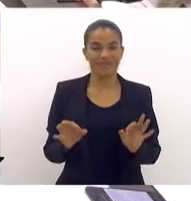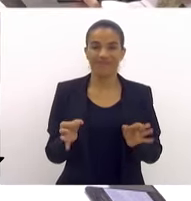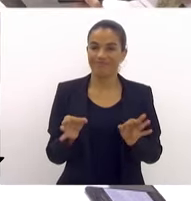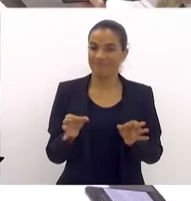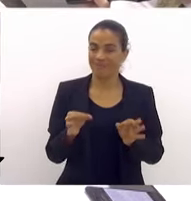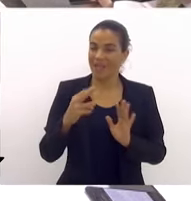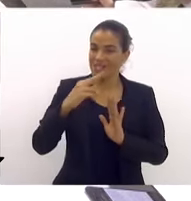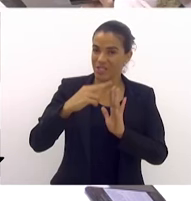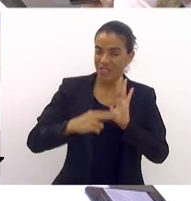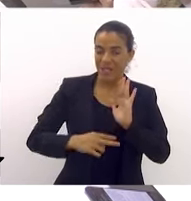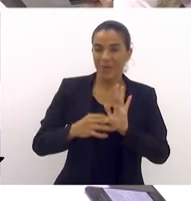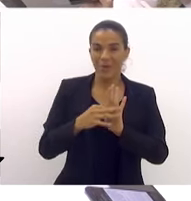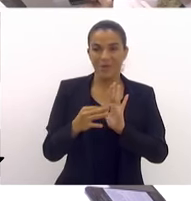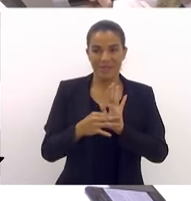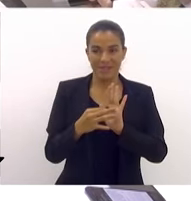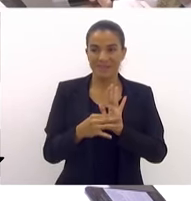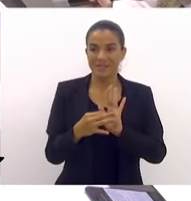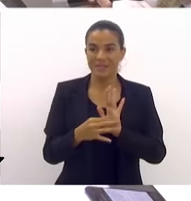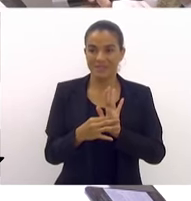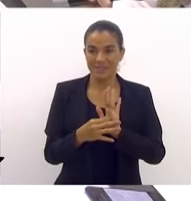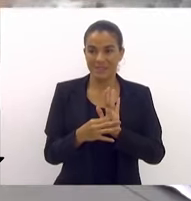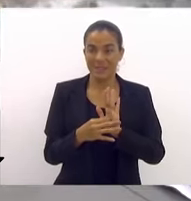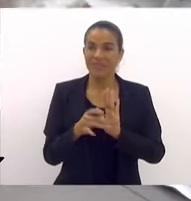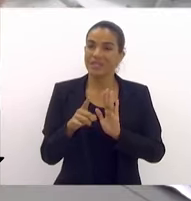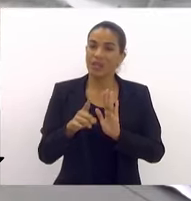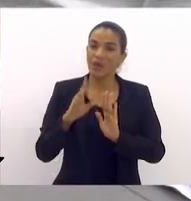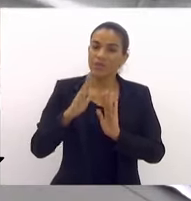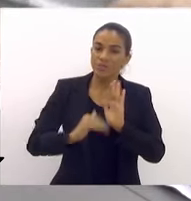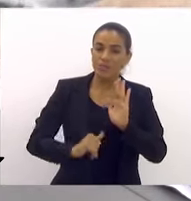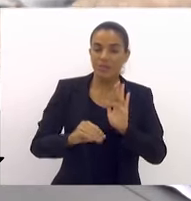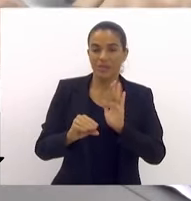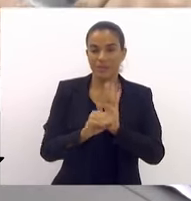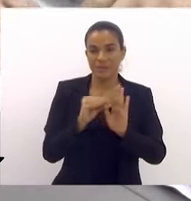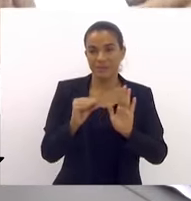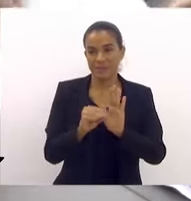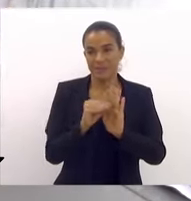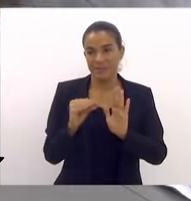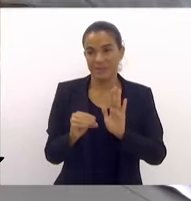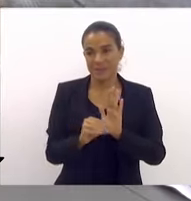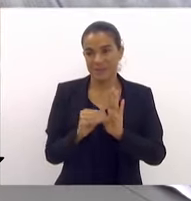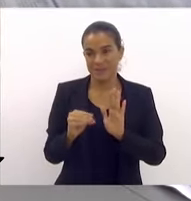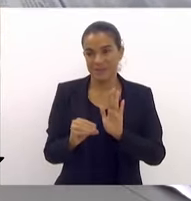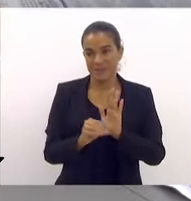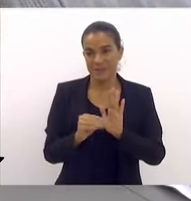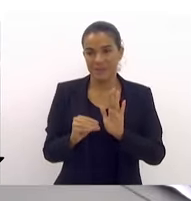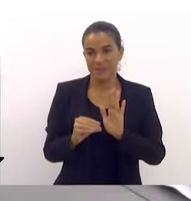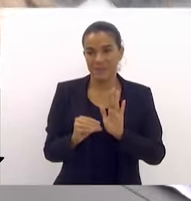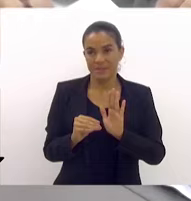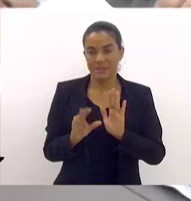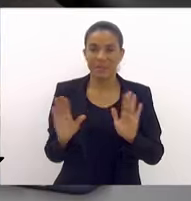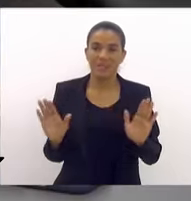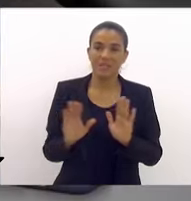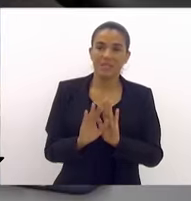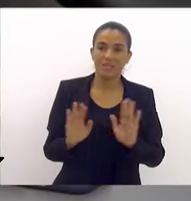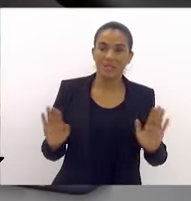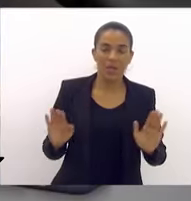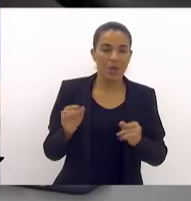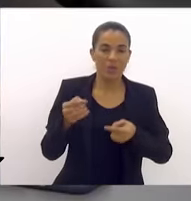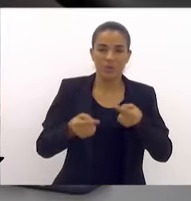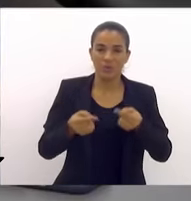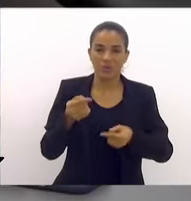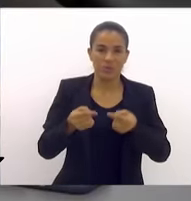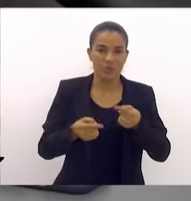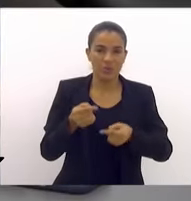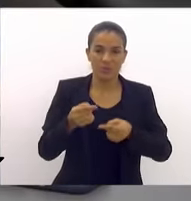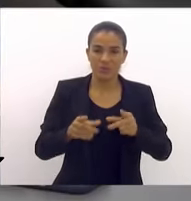gente leu o parecer, aprovou então, o parecer. Então, seria excluindo as emendas. Não estou discutindo o mérito,